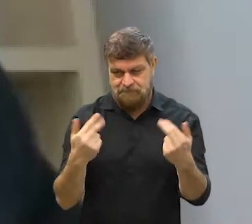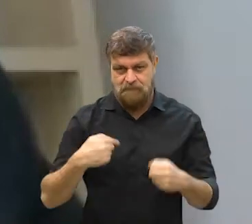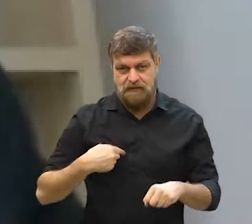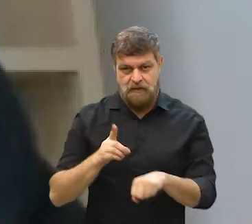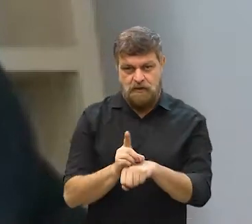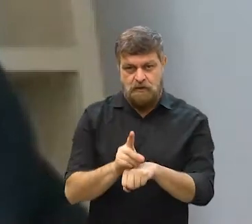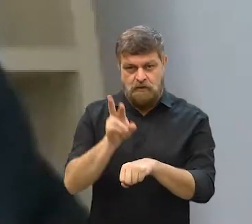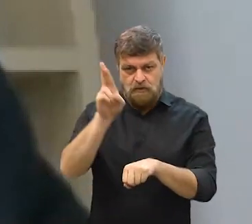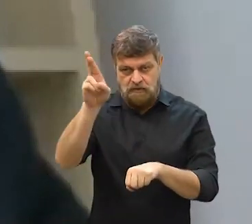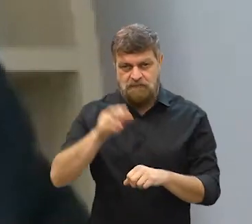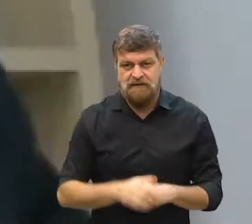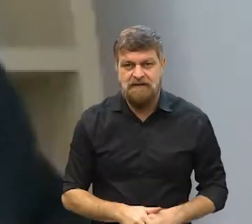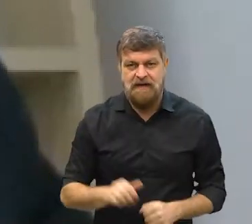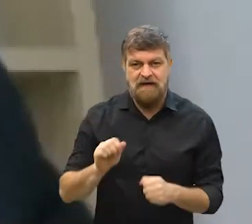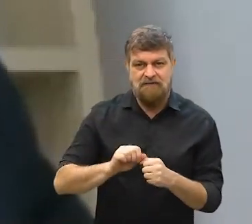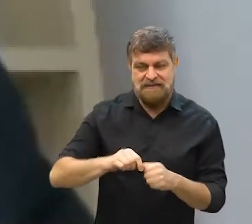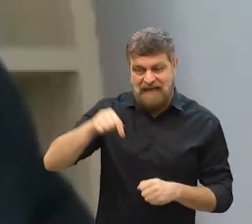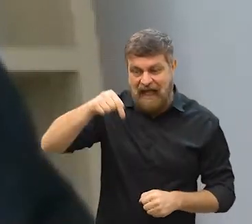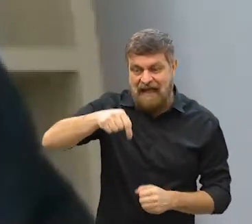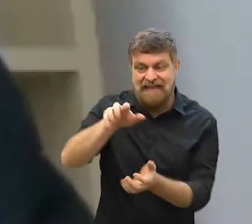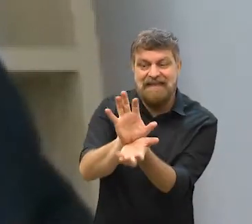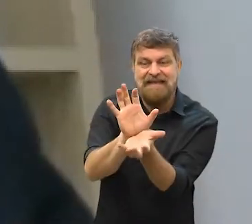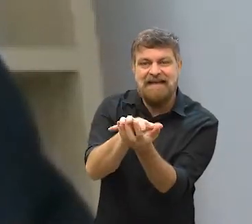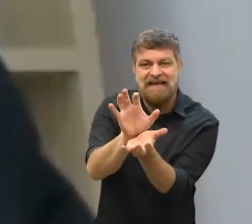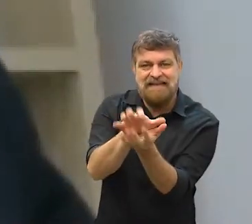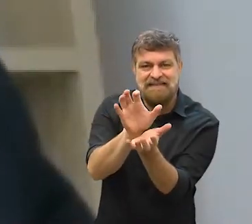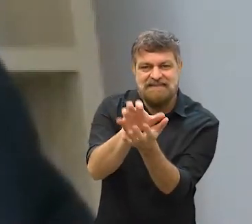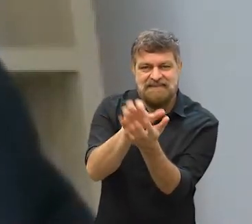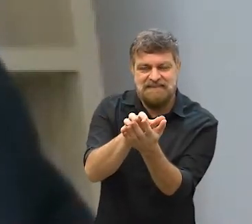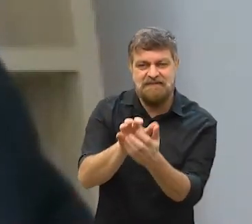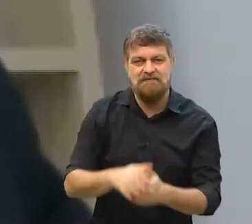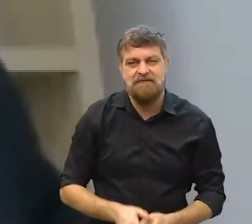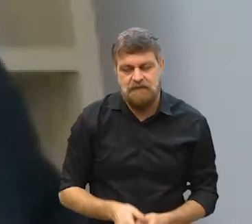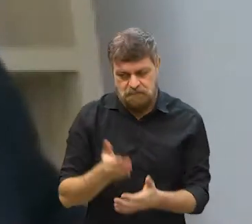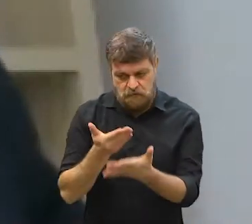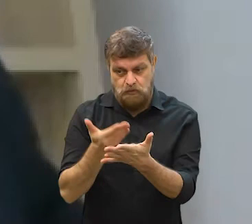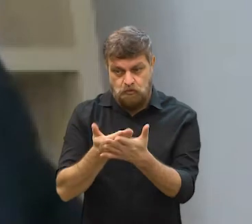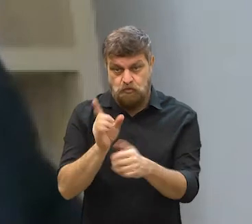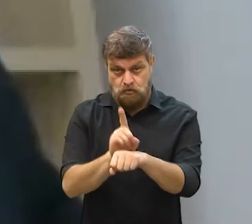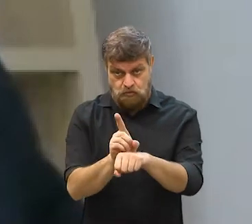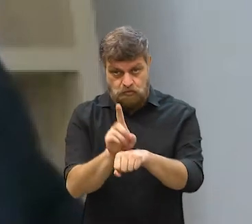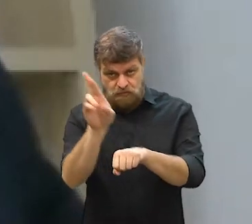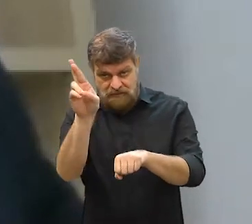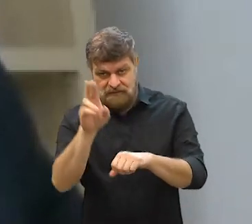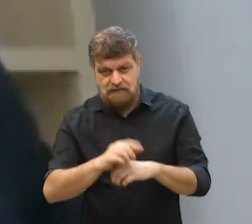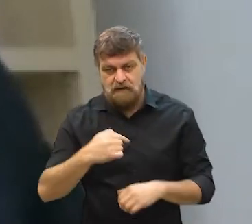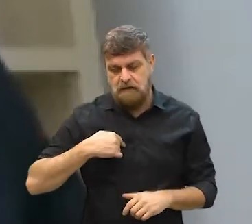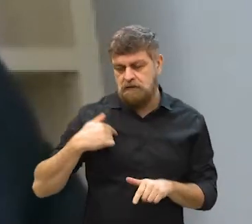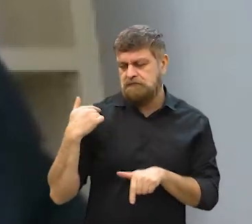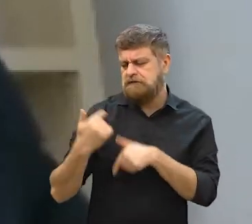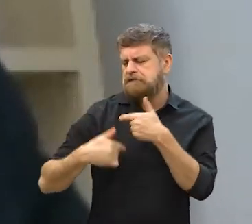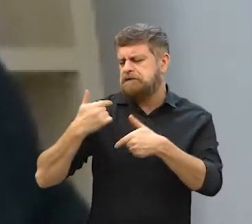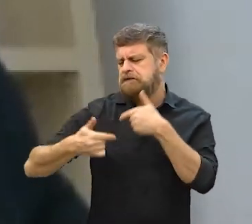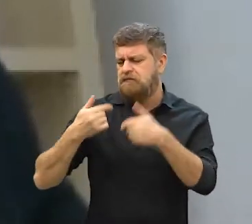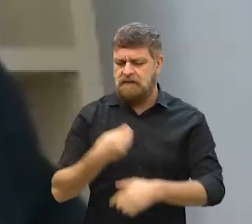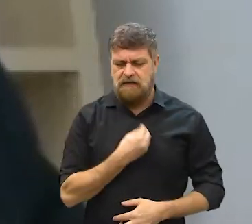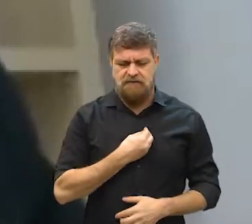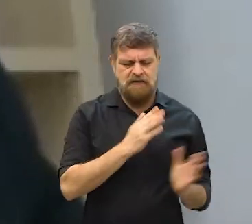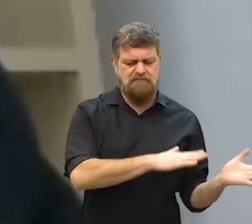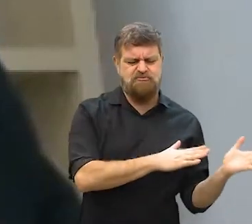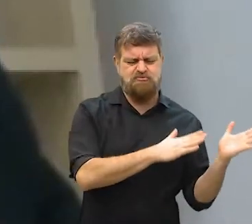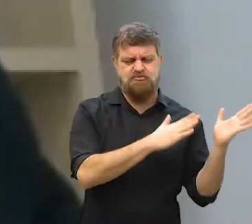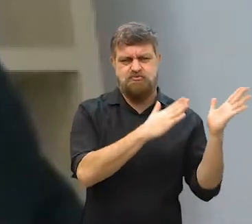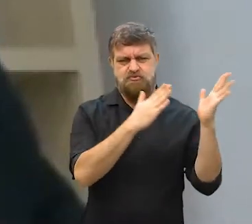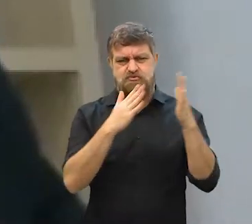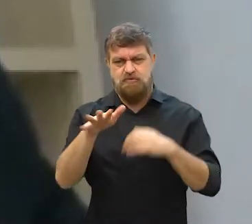doutorado no CESA School, aqui em Recife, tá? E eu trabalhei a vida toda no mercado